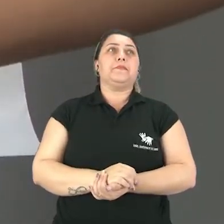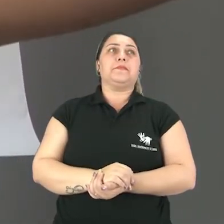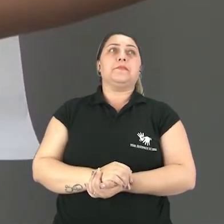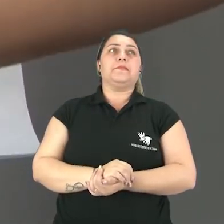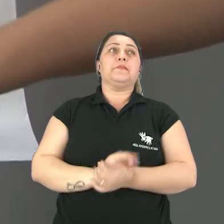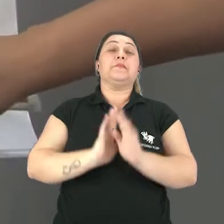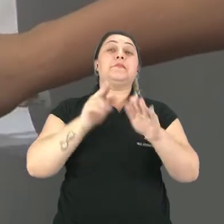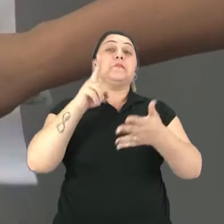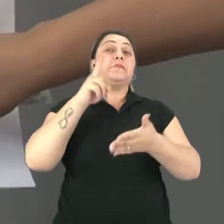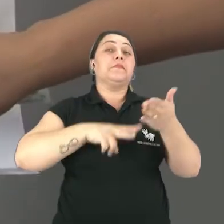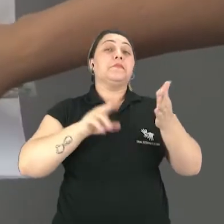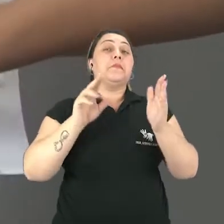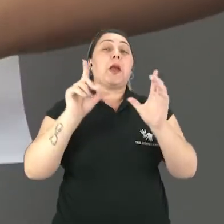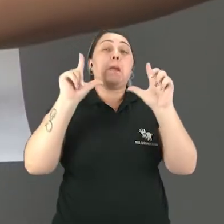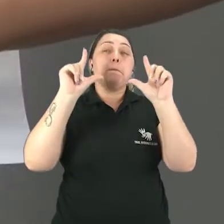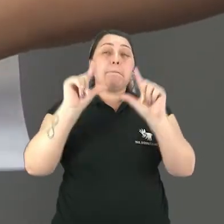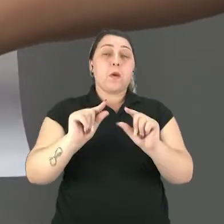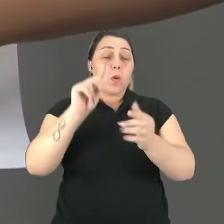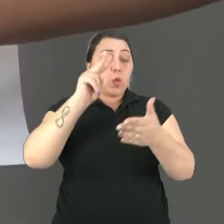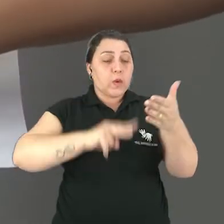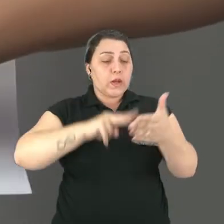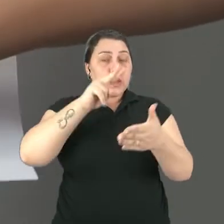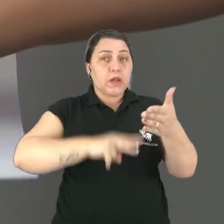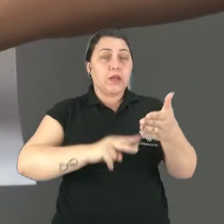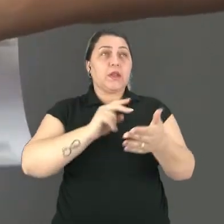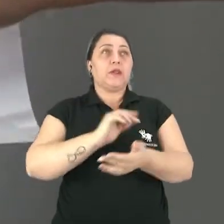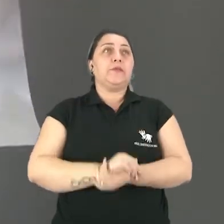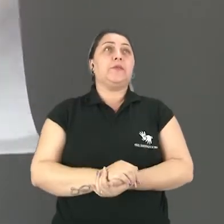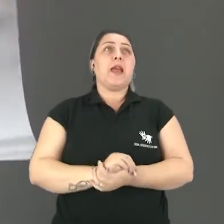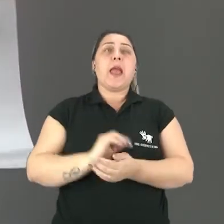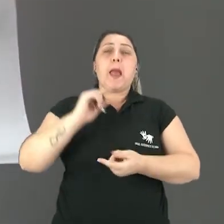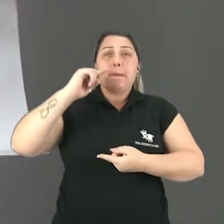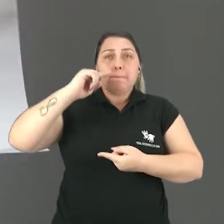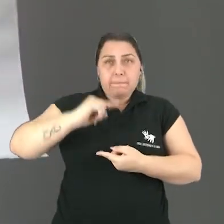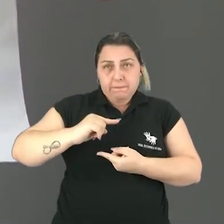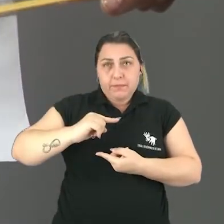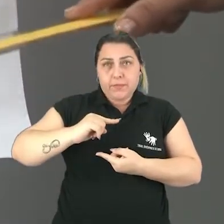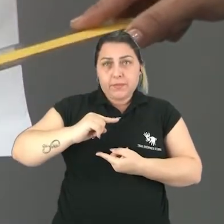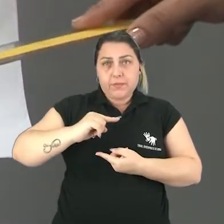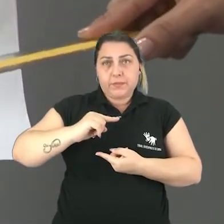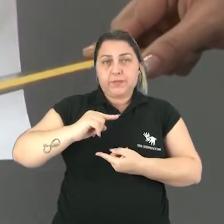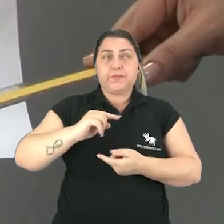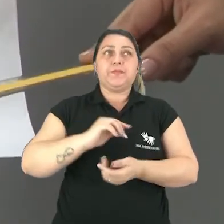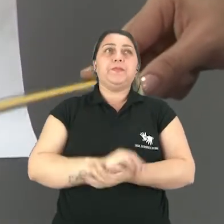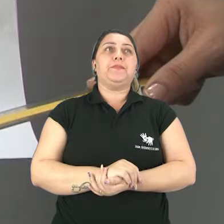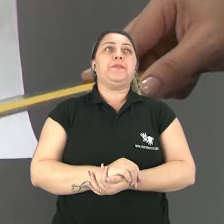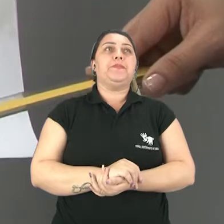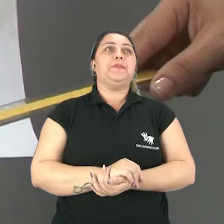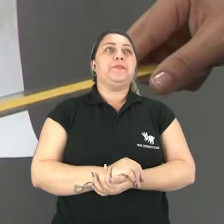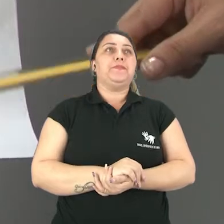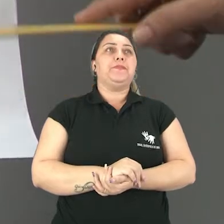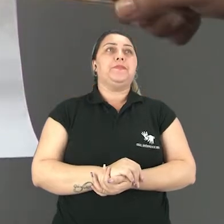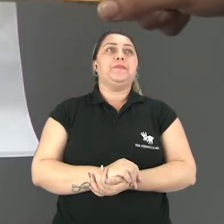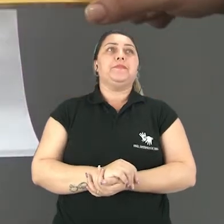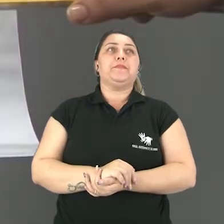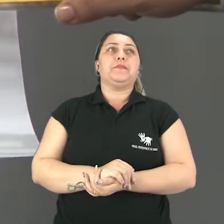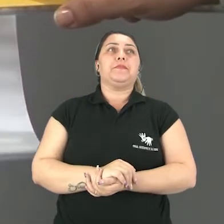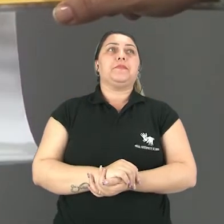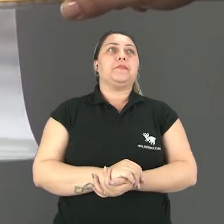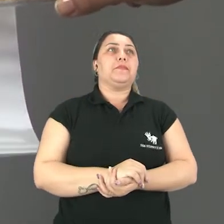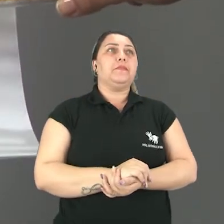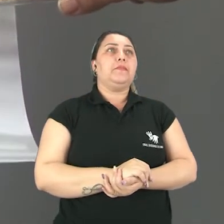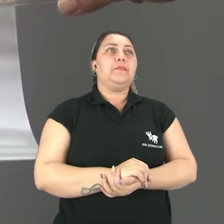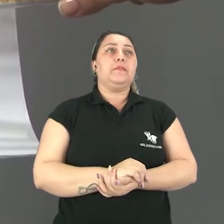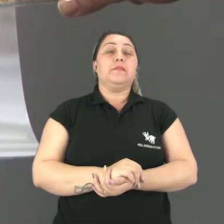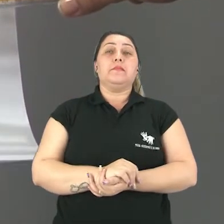E qual a história menos lida? Se ela foi a menos lida, é aquela que recebeu menor quantidade de votos, que foi